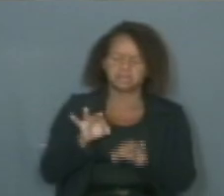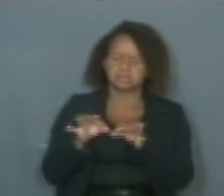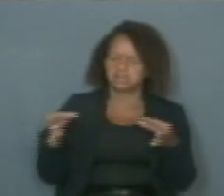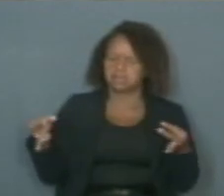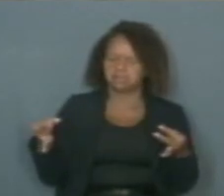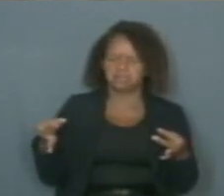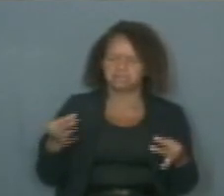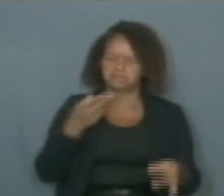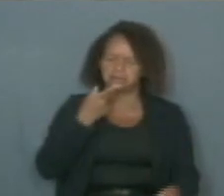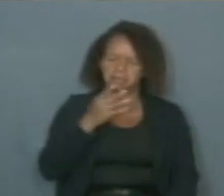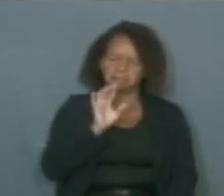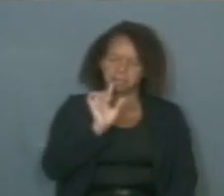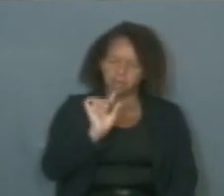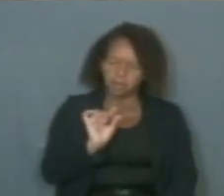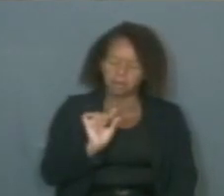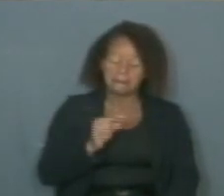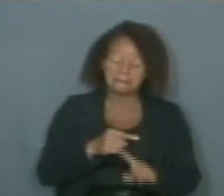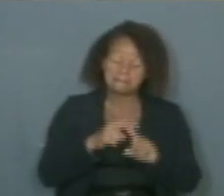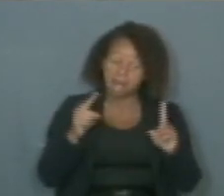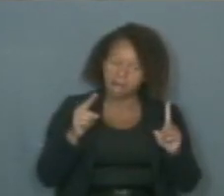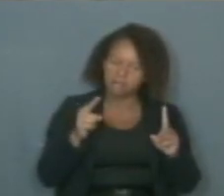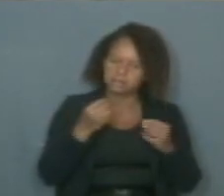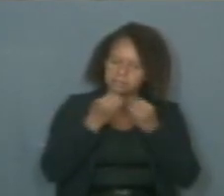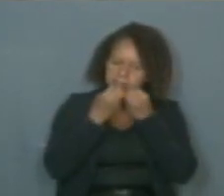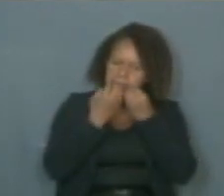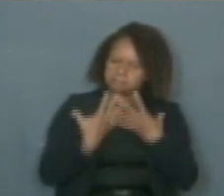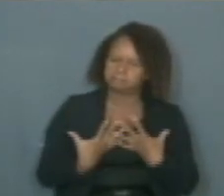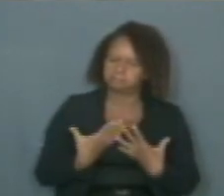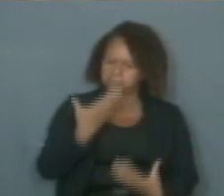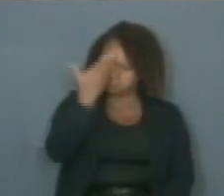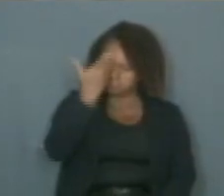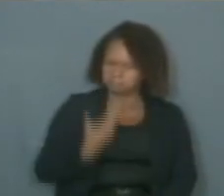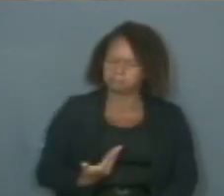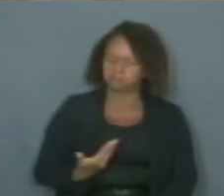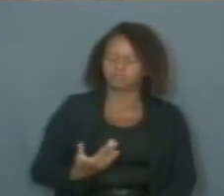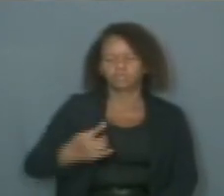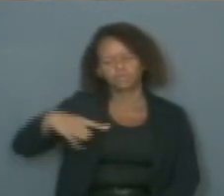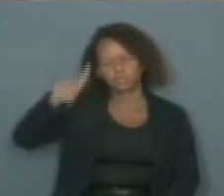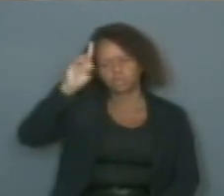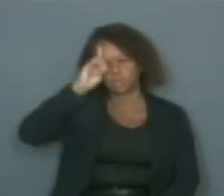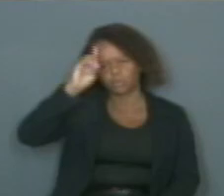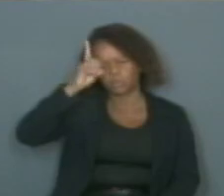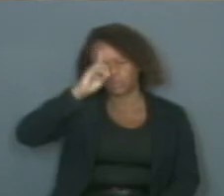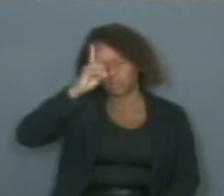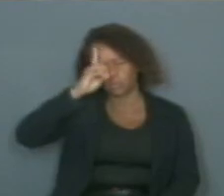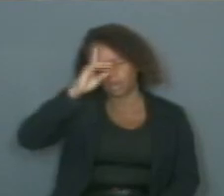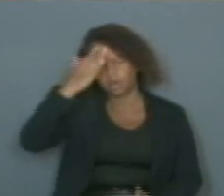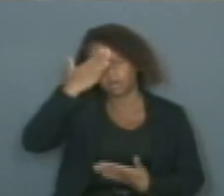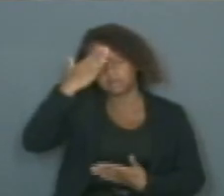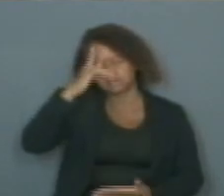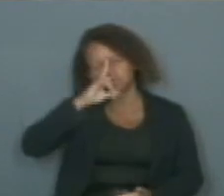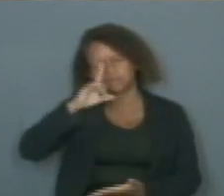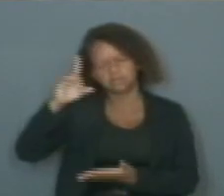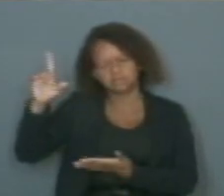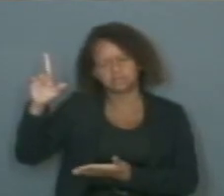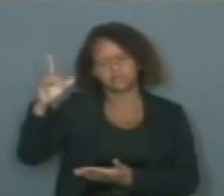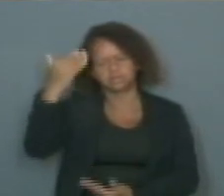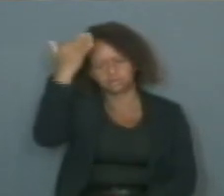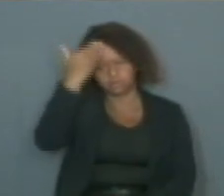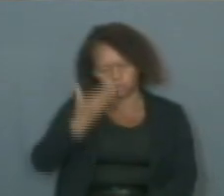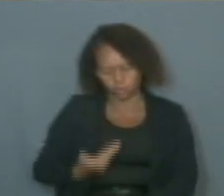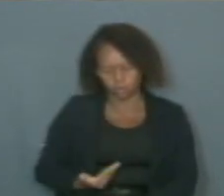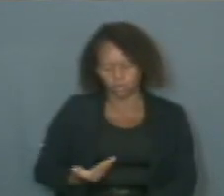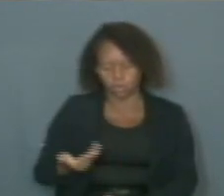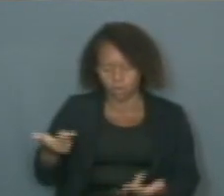falas, mas com muita integridade, que todos os dias agradeço a Deus ser o que eu sou